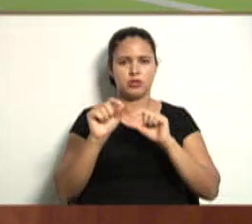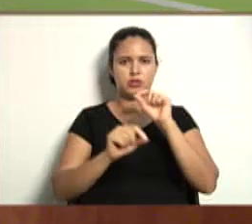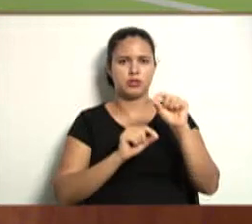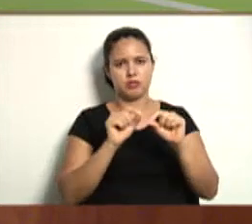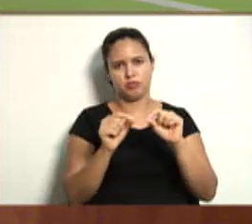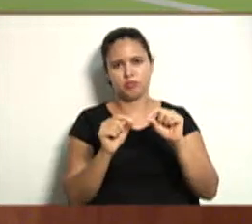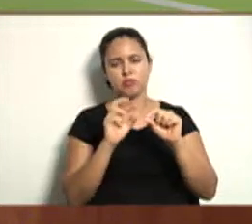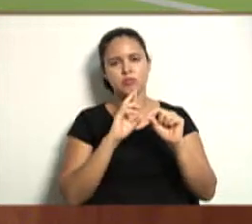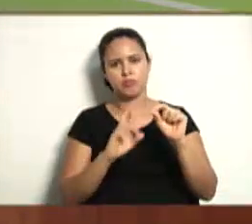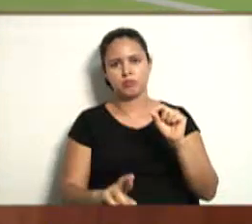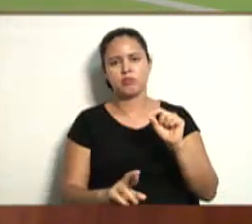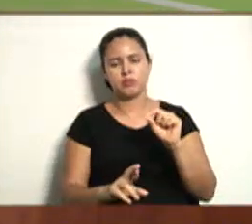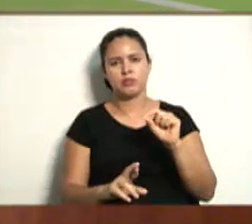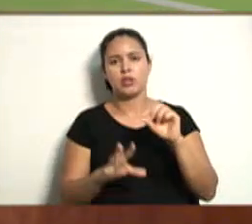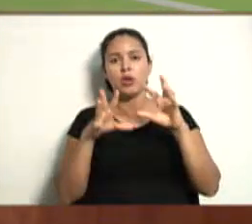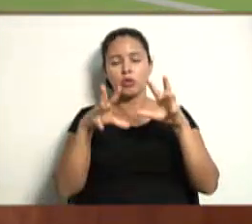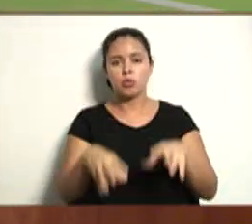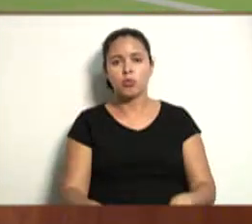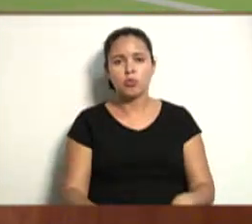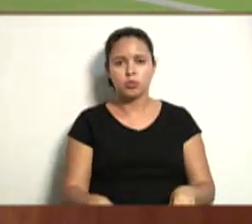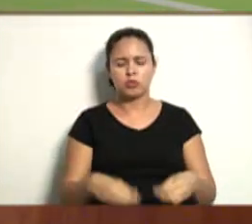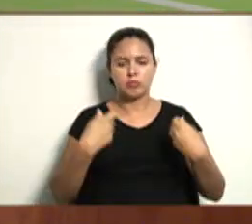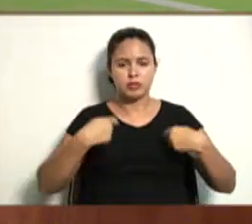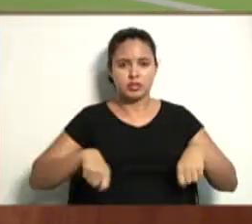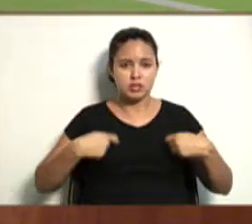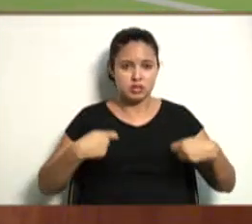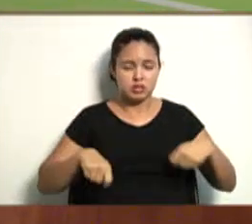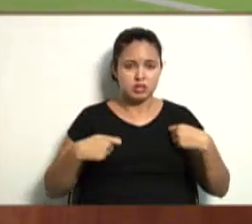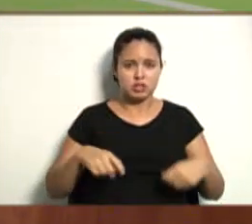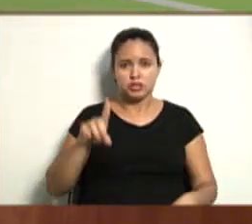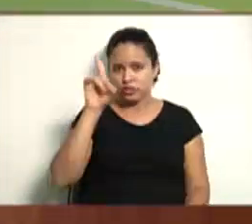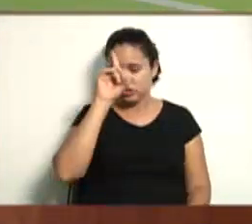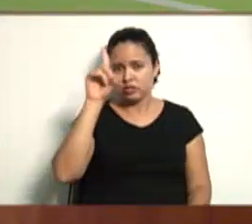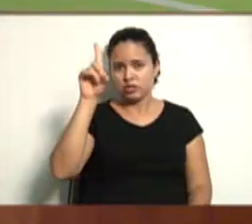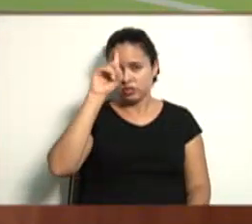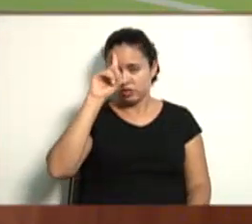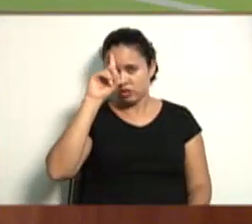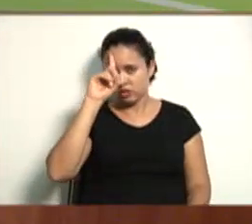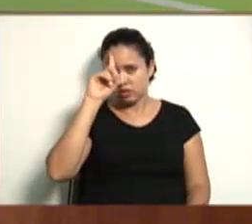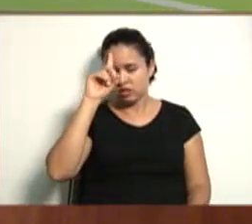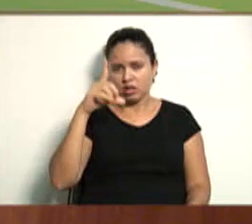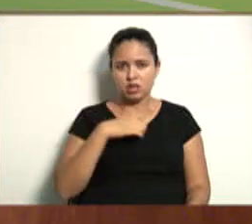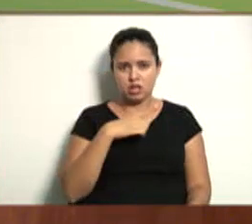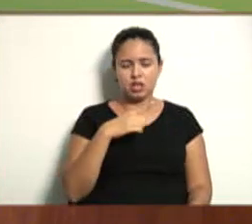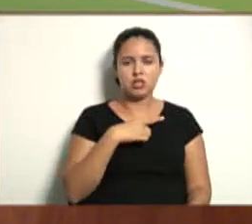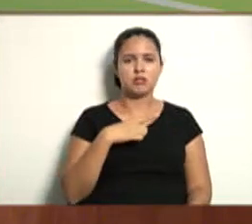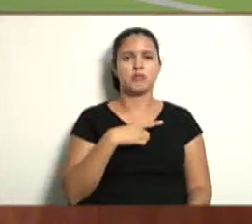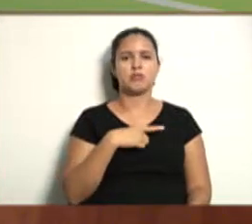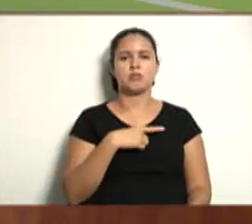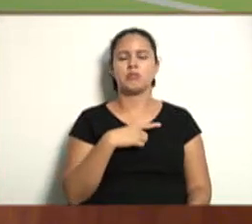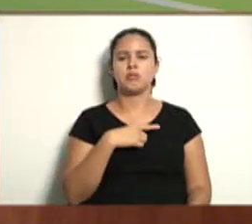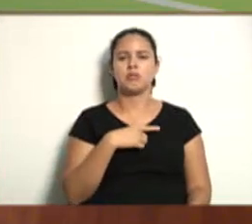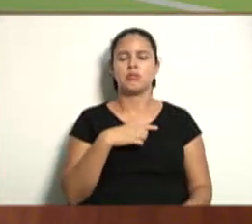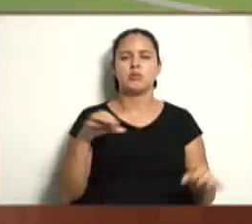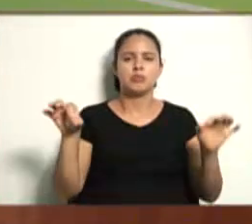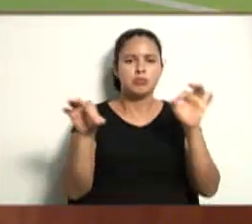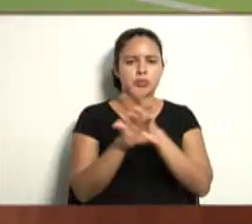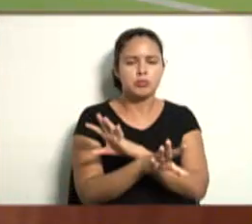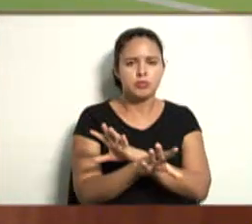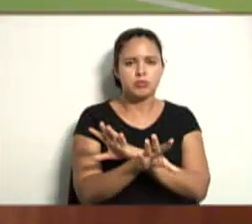resposta é a seguinte: tudo o que necessitamos no nosso dia a dia são o resultado de